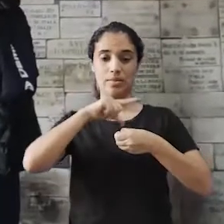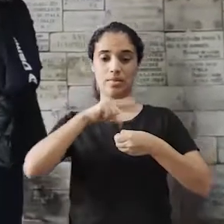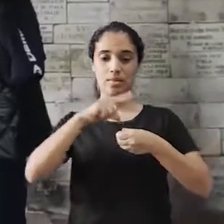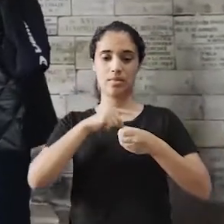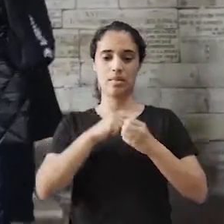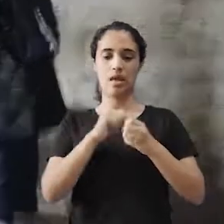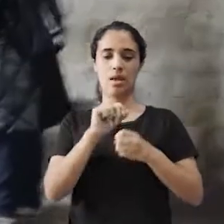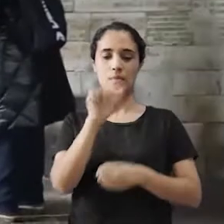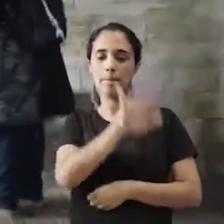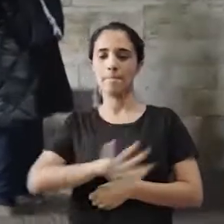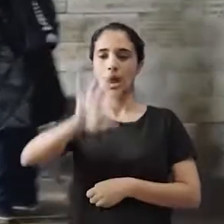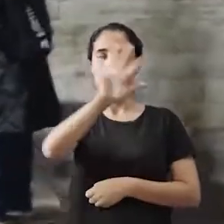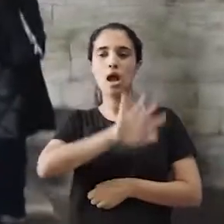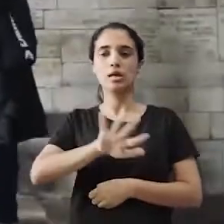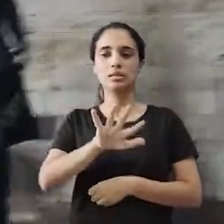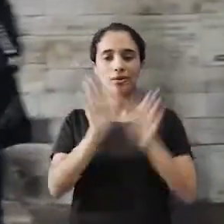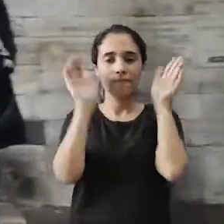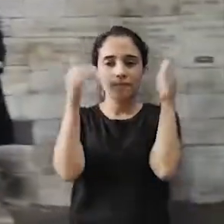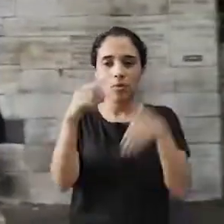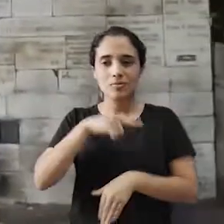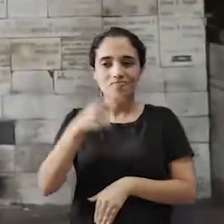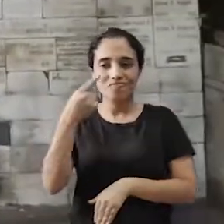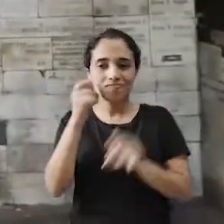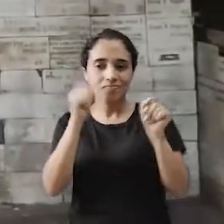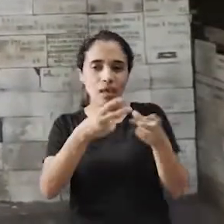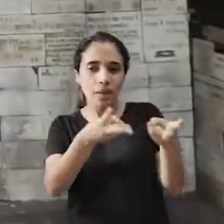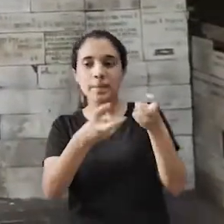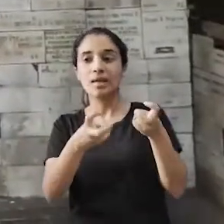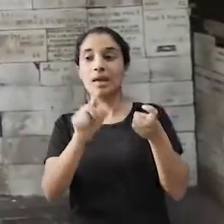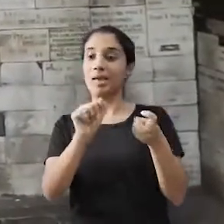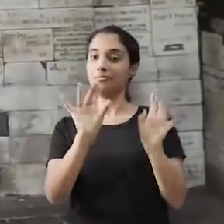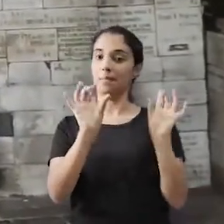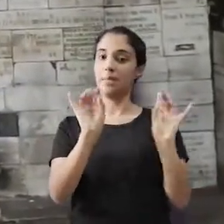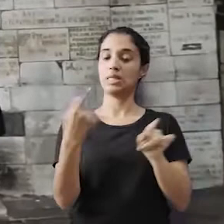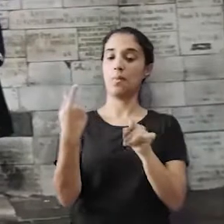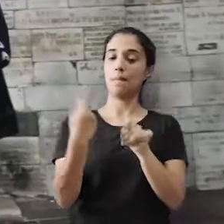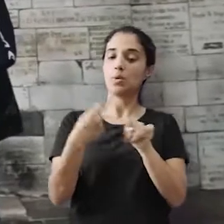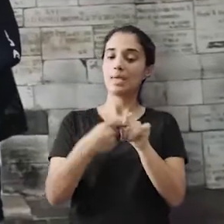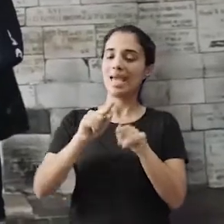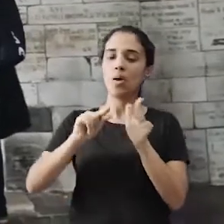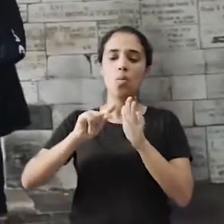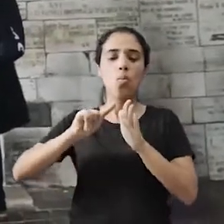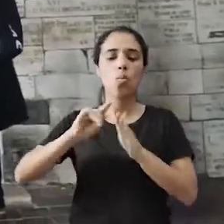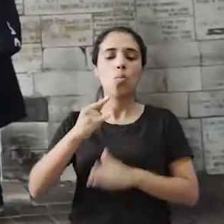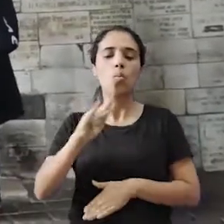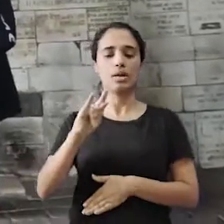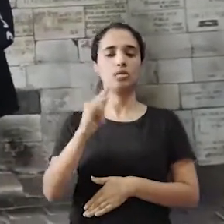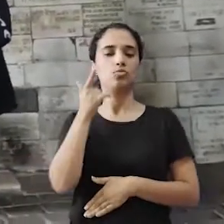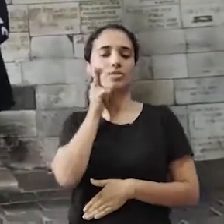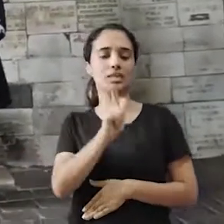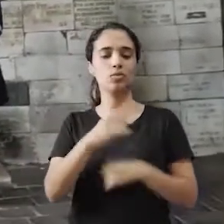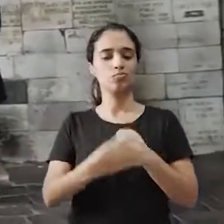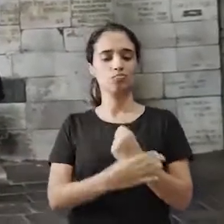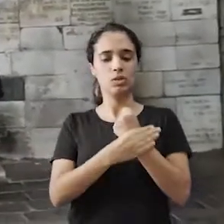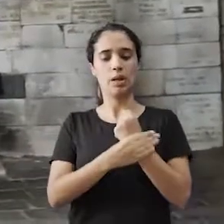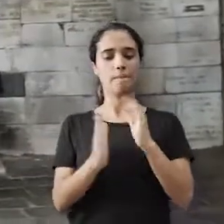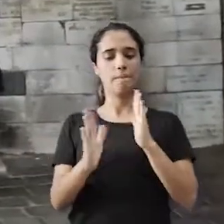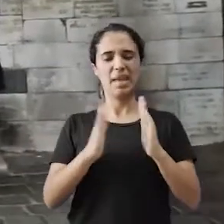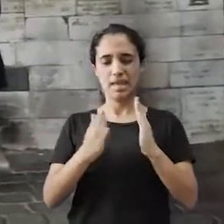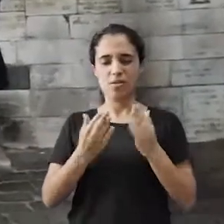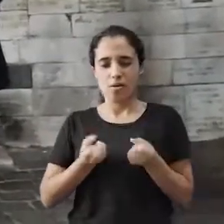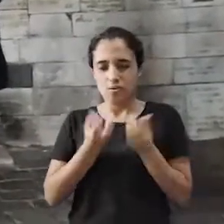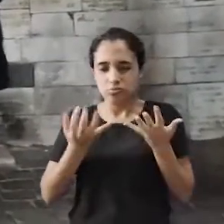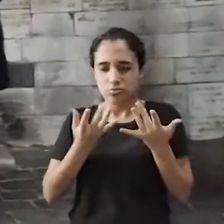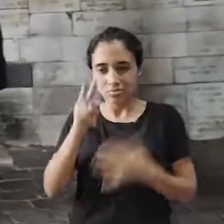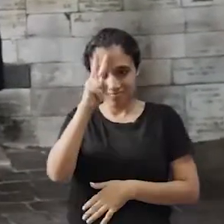que está ali, né, aquela imagem central, ela é considerada sagrada porque foi a única coisa que